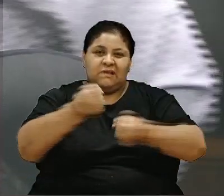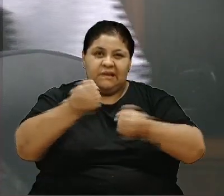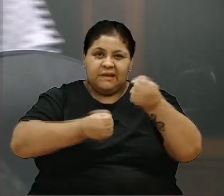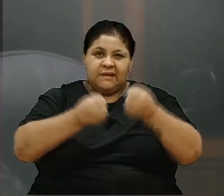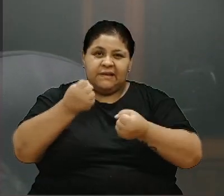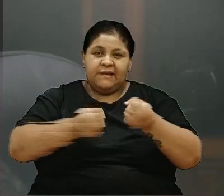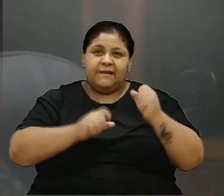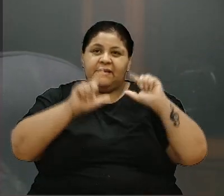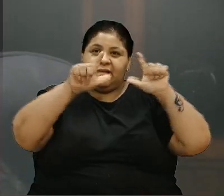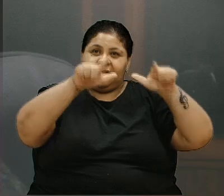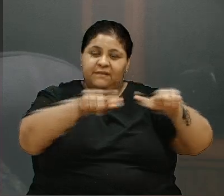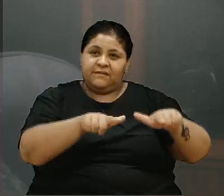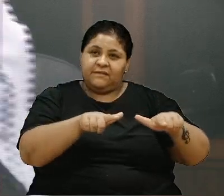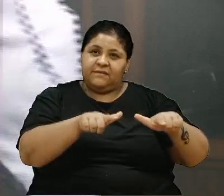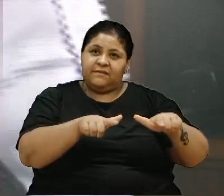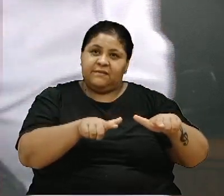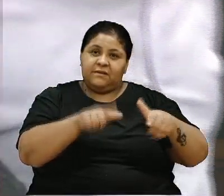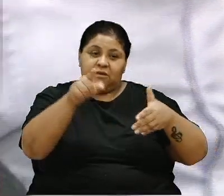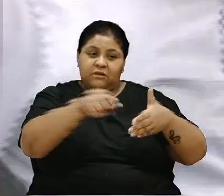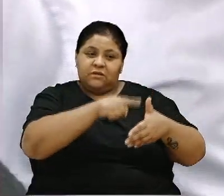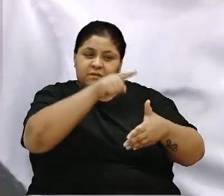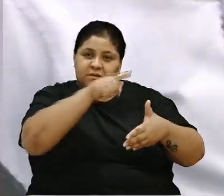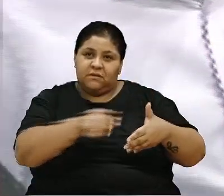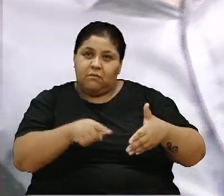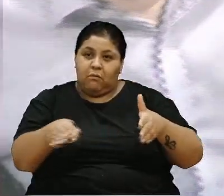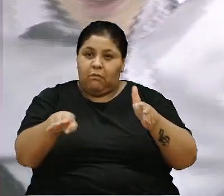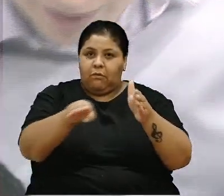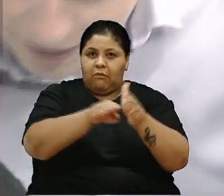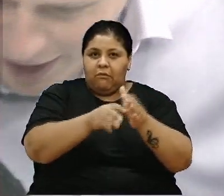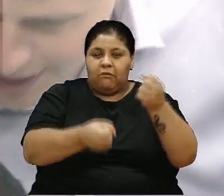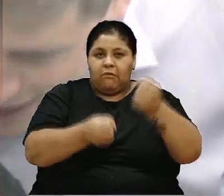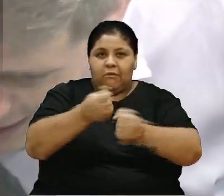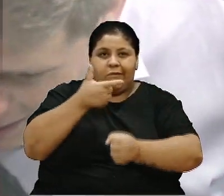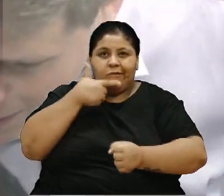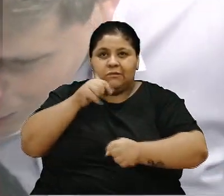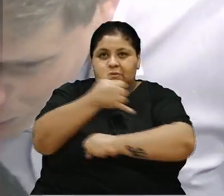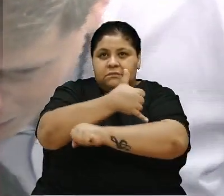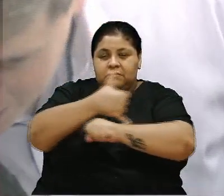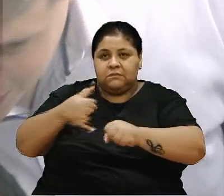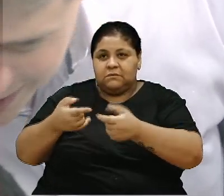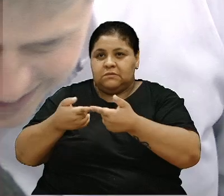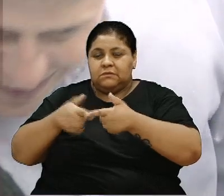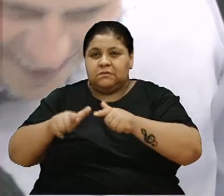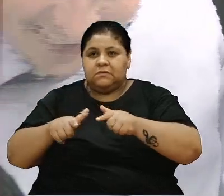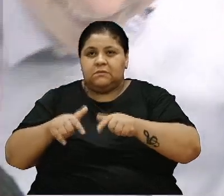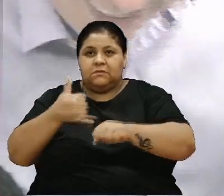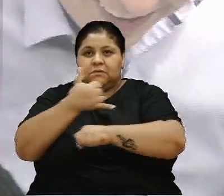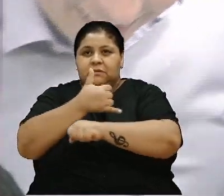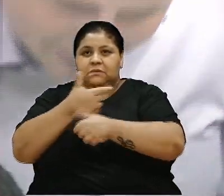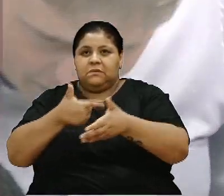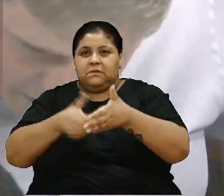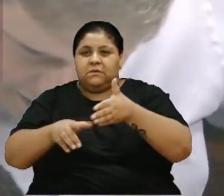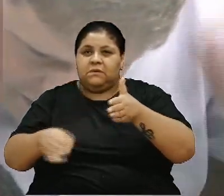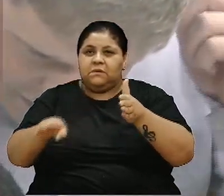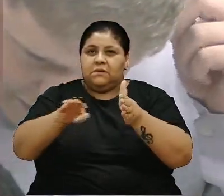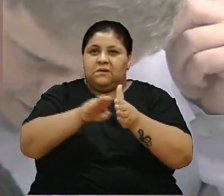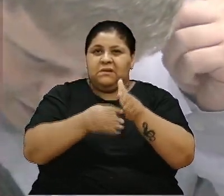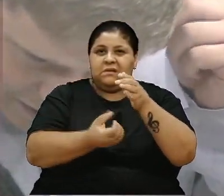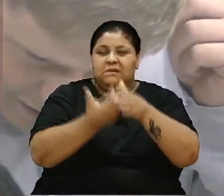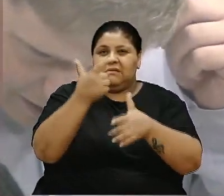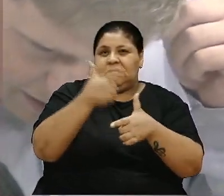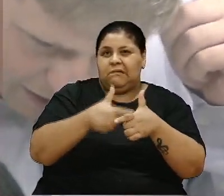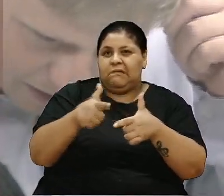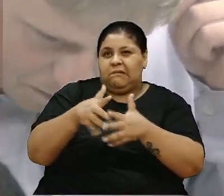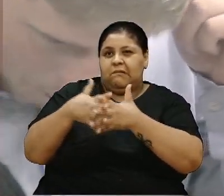localidade seja bloqueado no sentido do estacionamento, que os carros consigam passar, mas que não consigam estacionar para não criar problema,